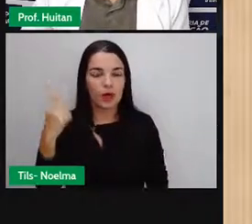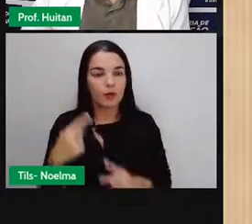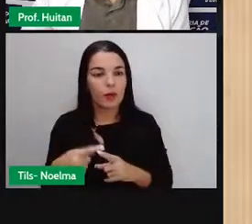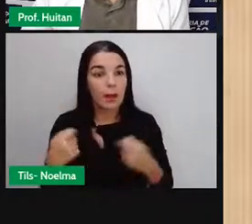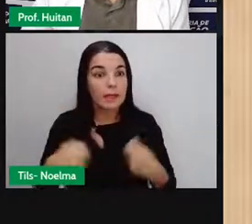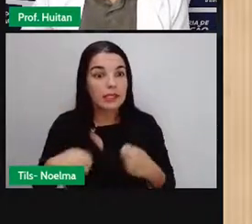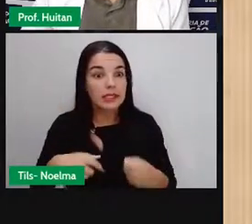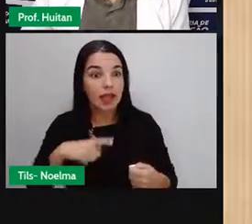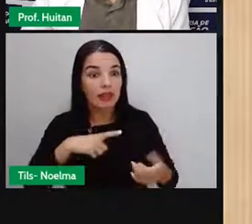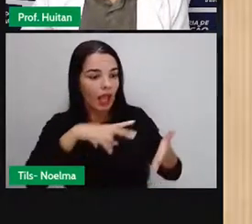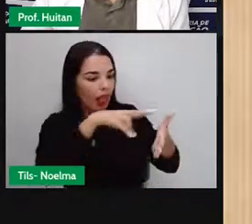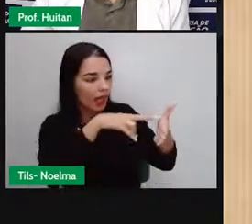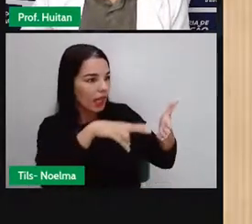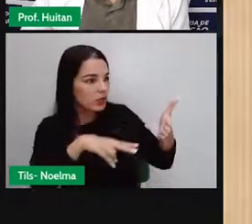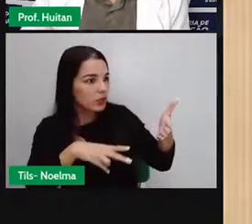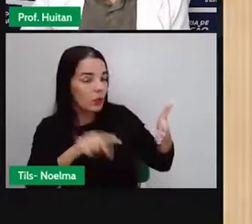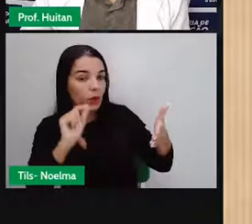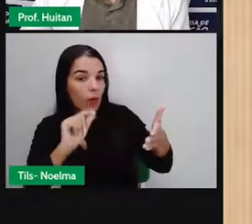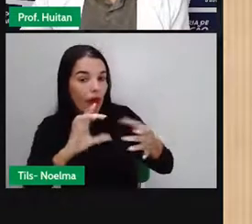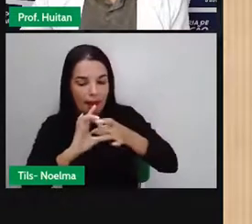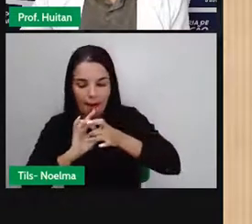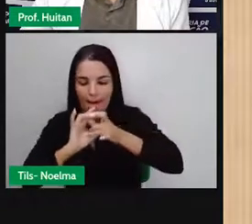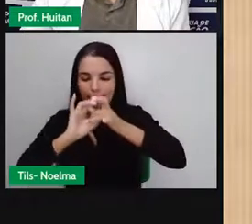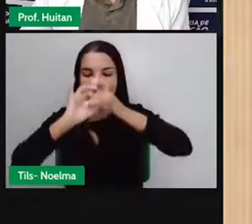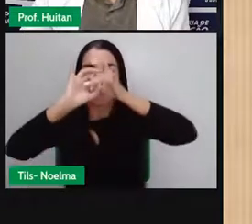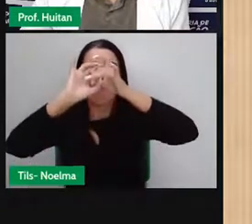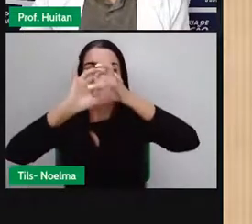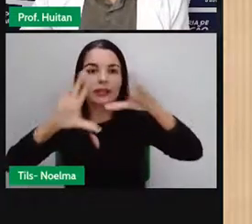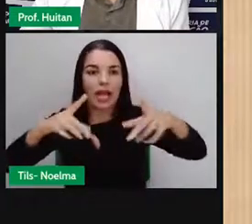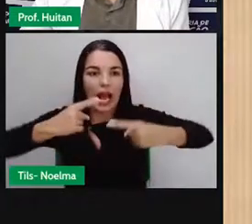liberta de pessoas que possam